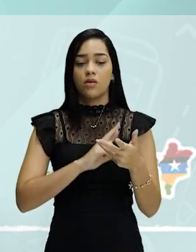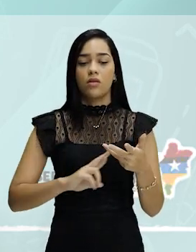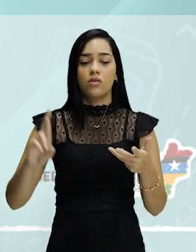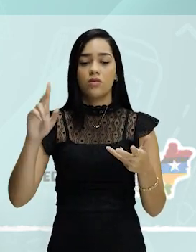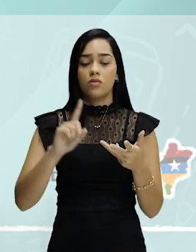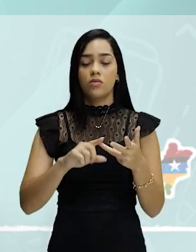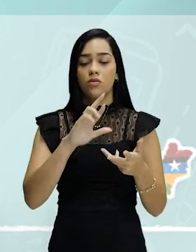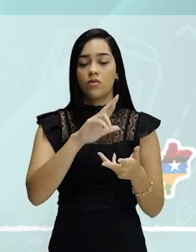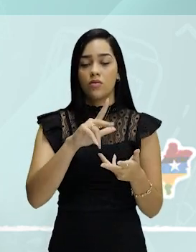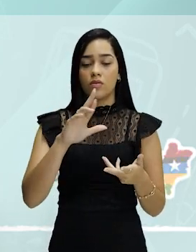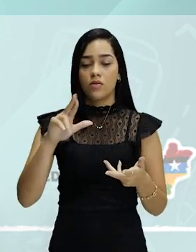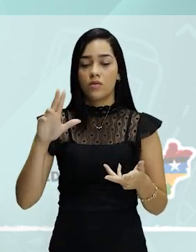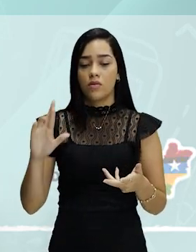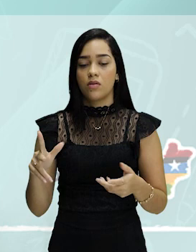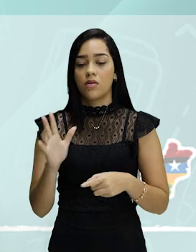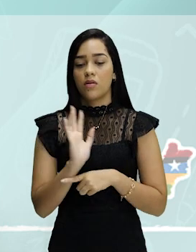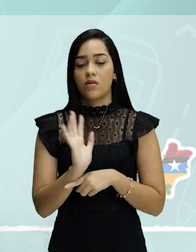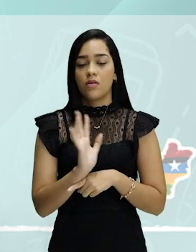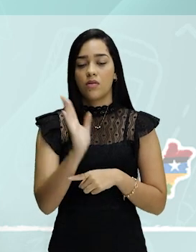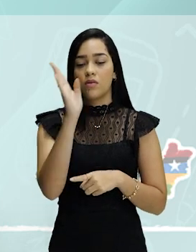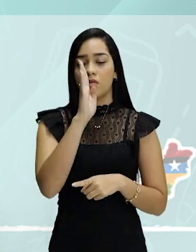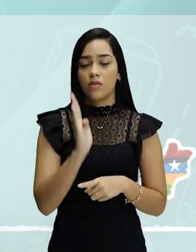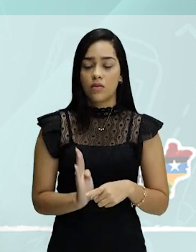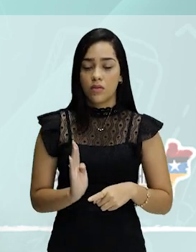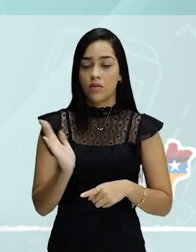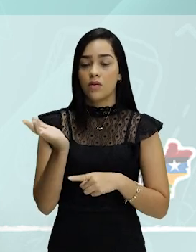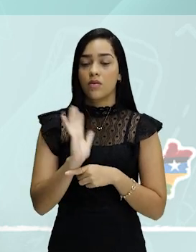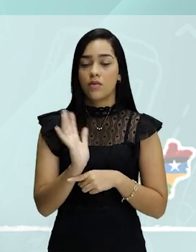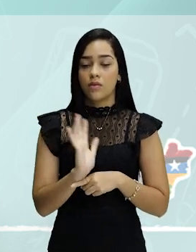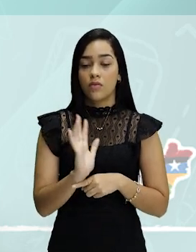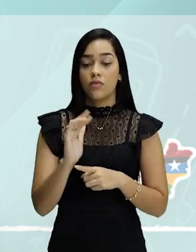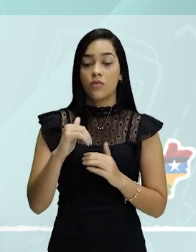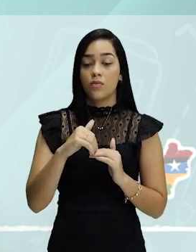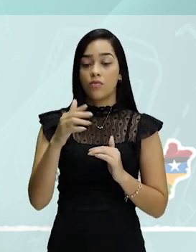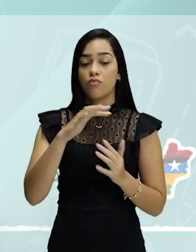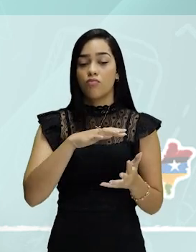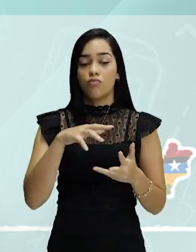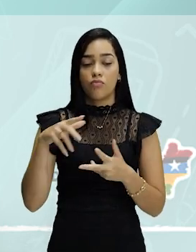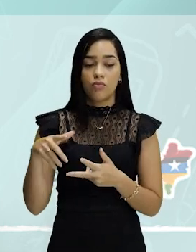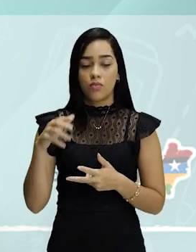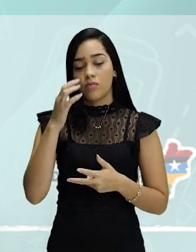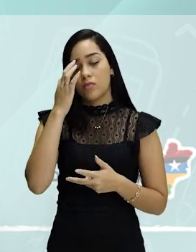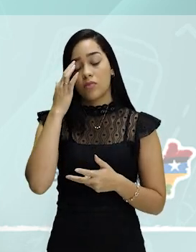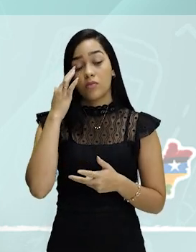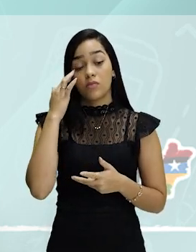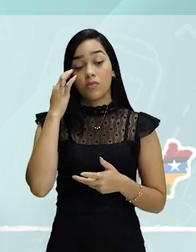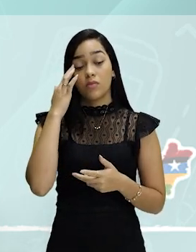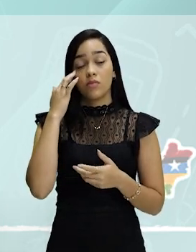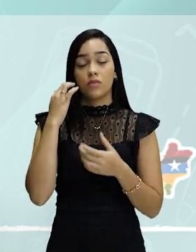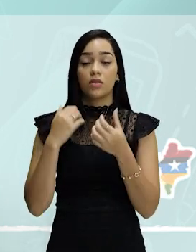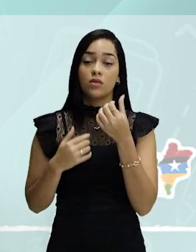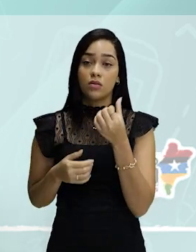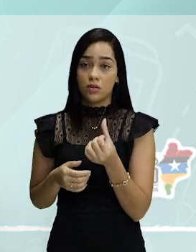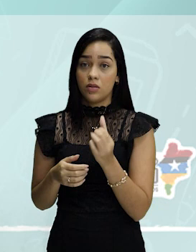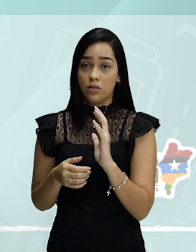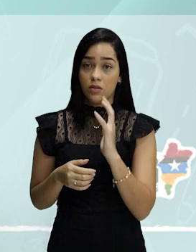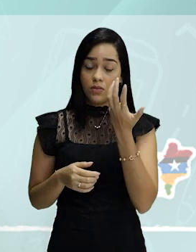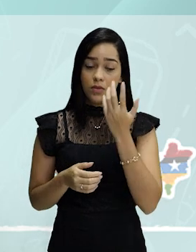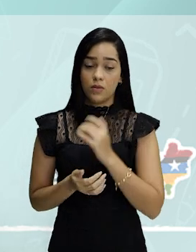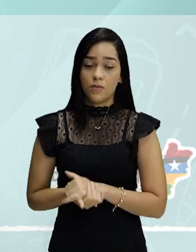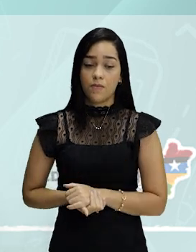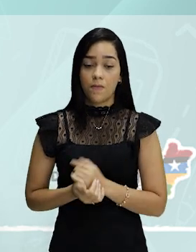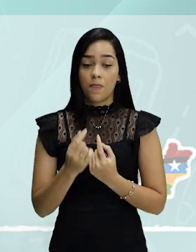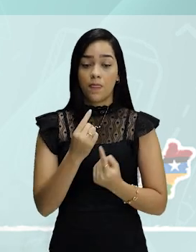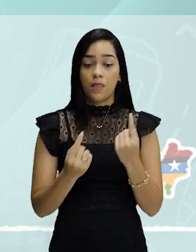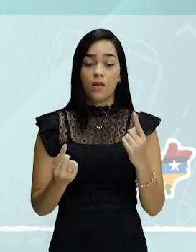documentário, religioso, variedades, filmes nacionais, filme estrangeiro. Tá? São 6 situações.